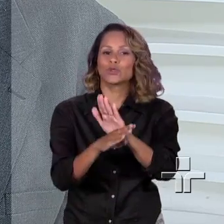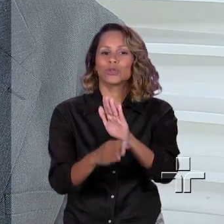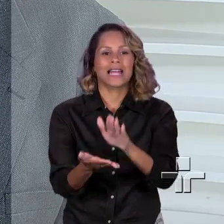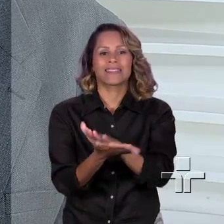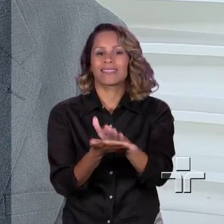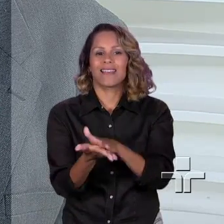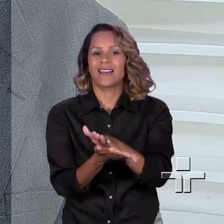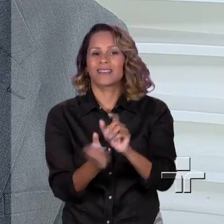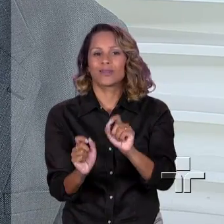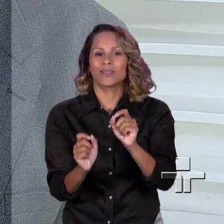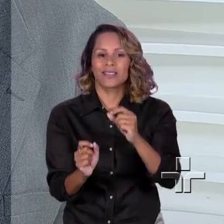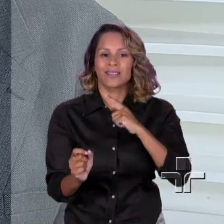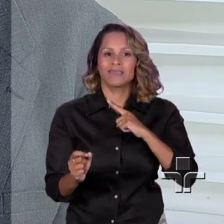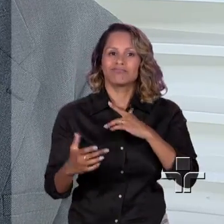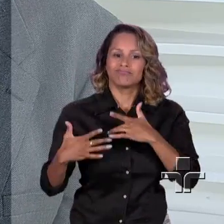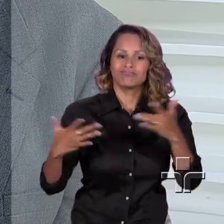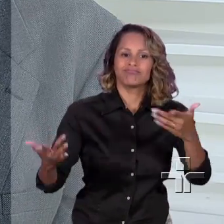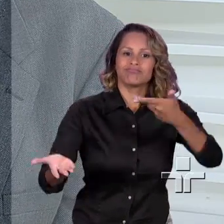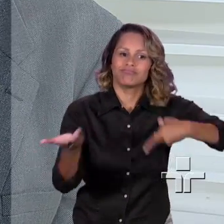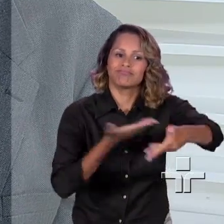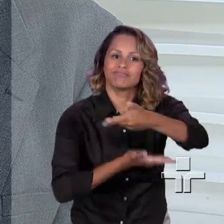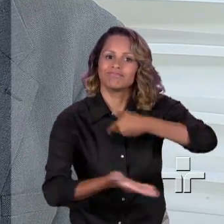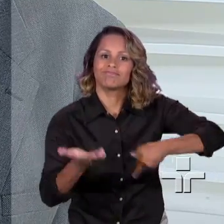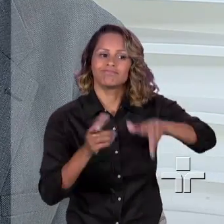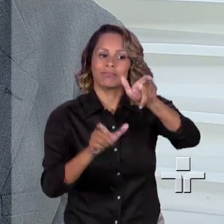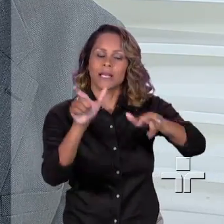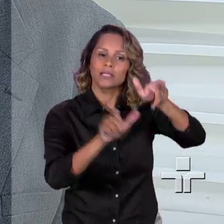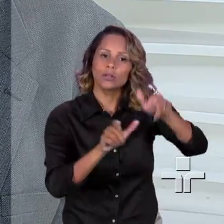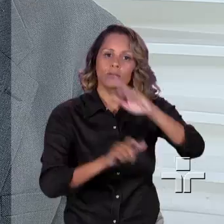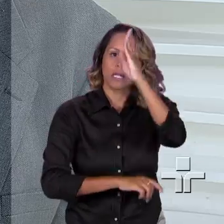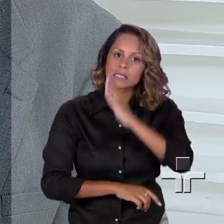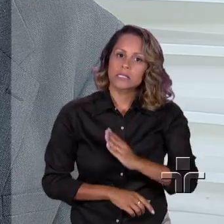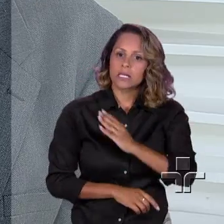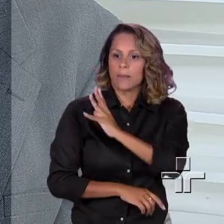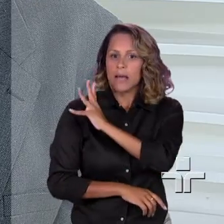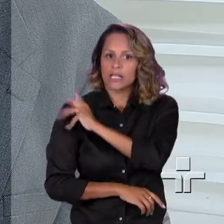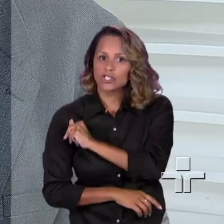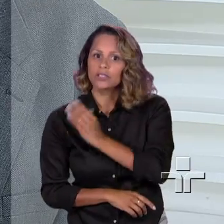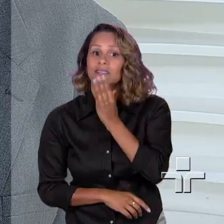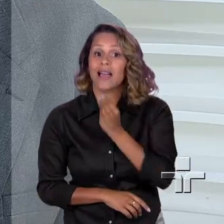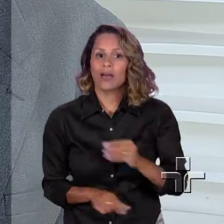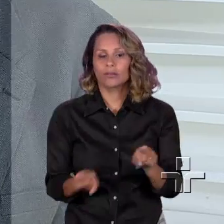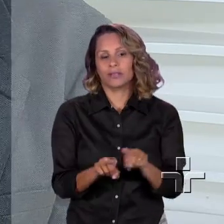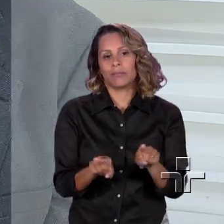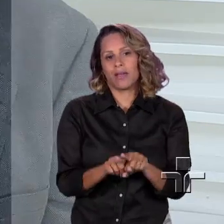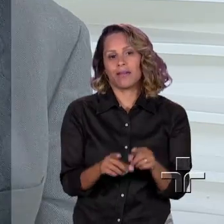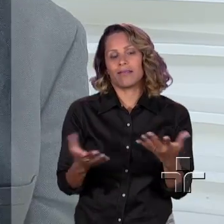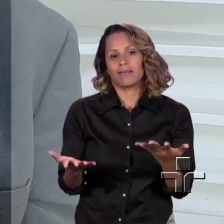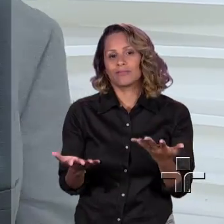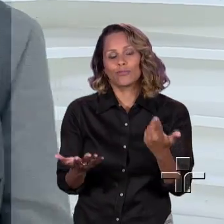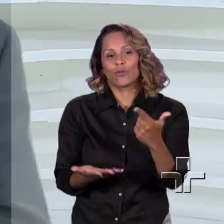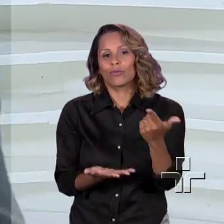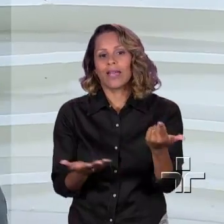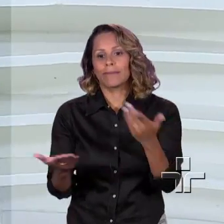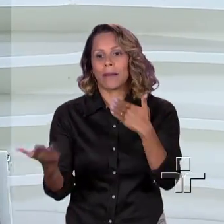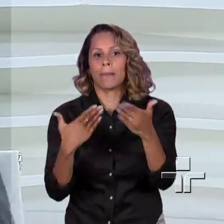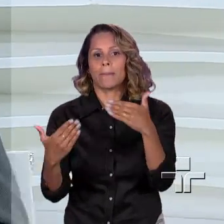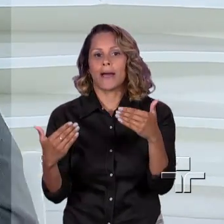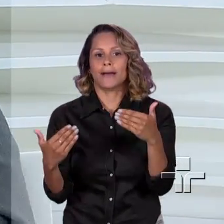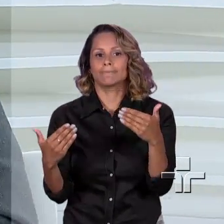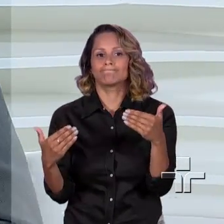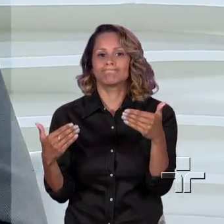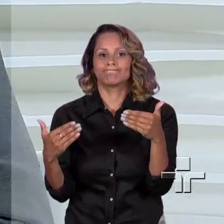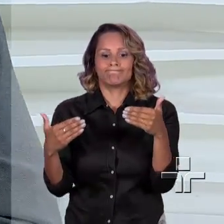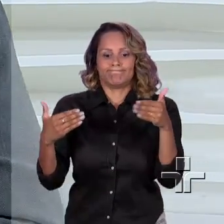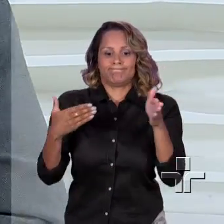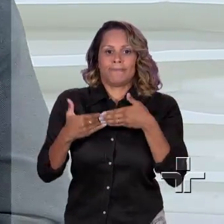as forças palestinas e israelenses que querem conseguir essa paz. Então, eu acho que não ajudam as possibilidades